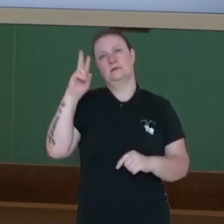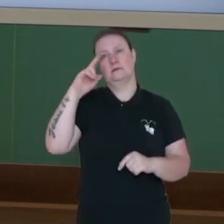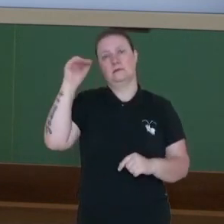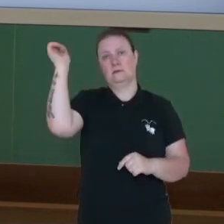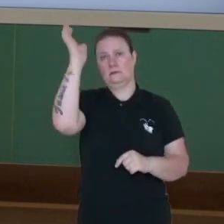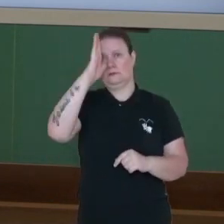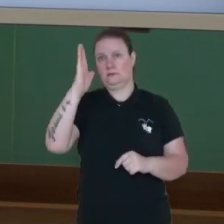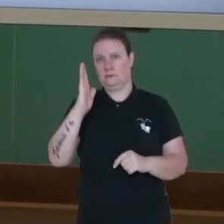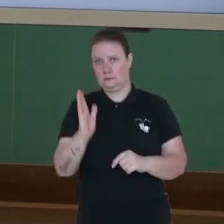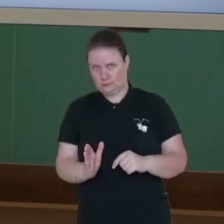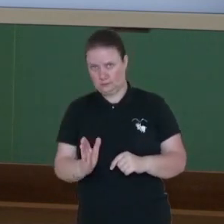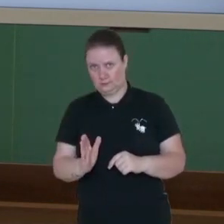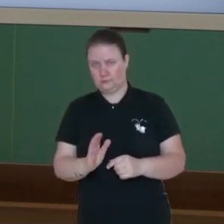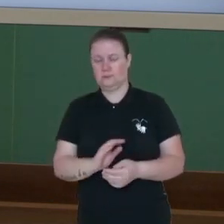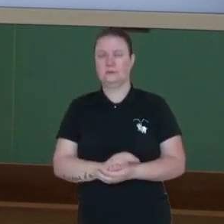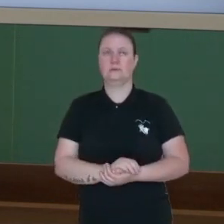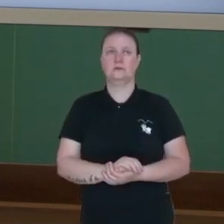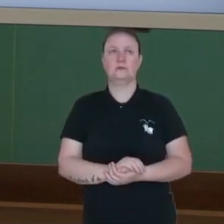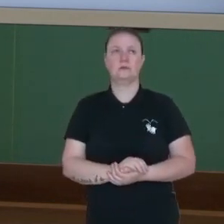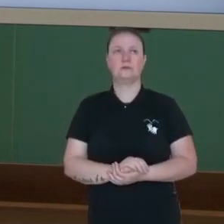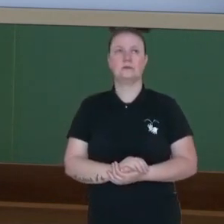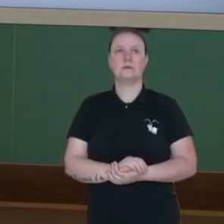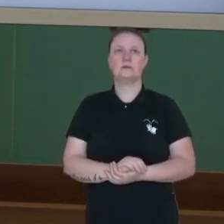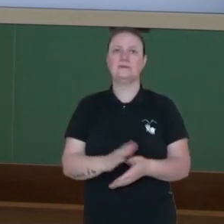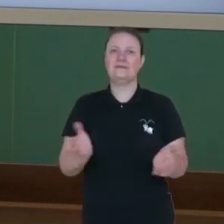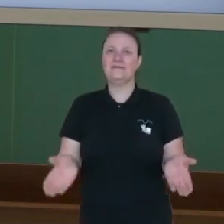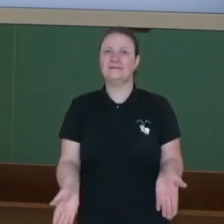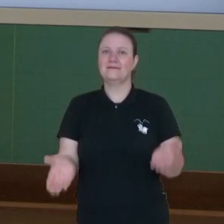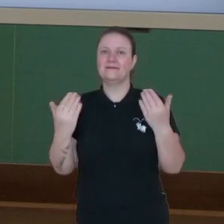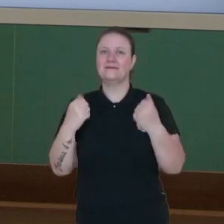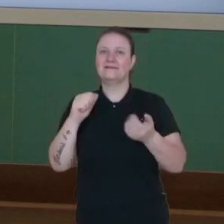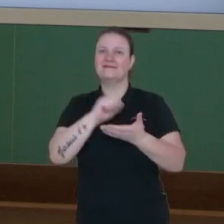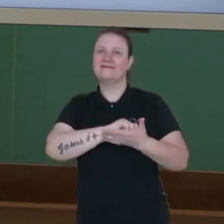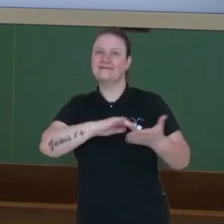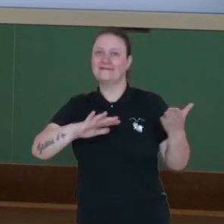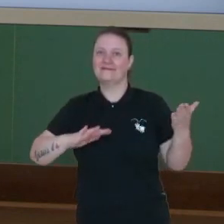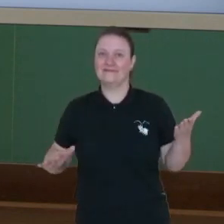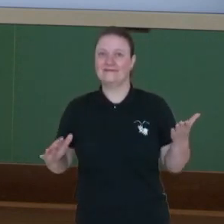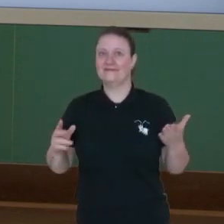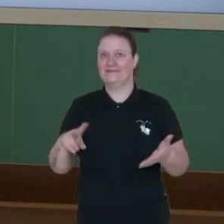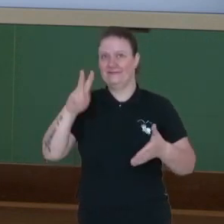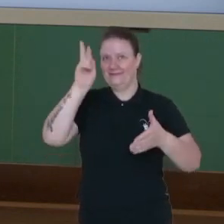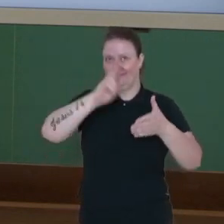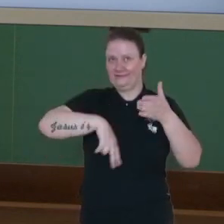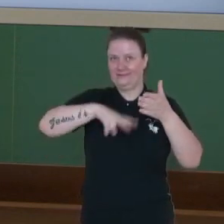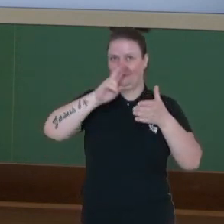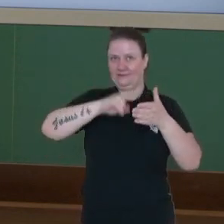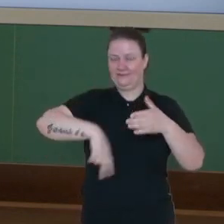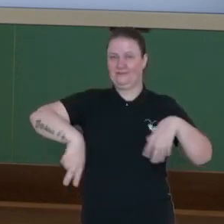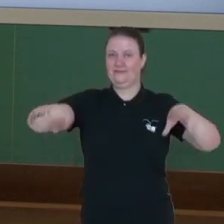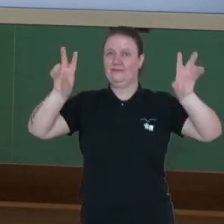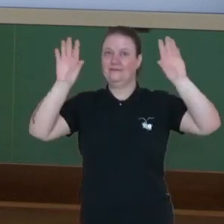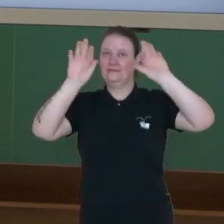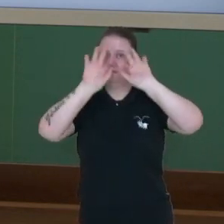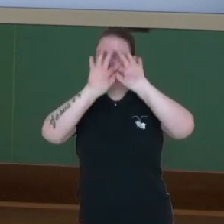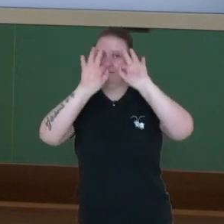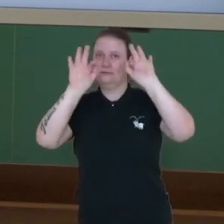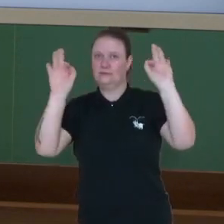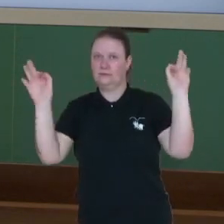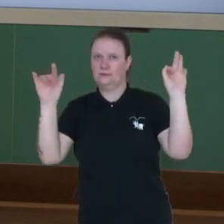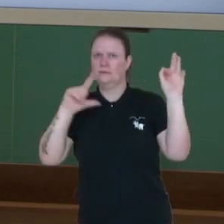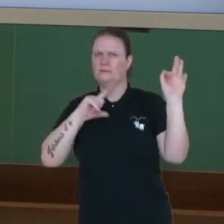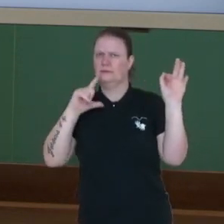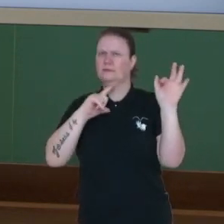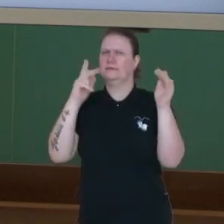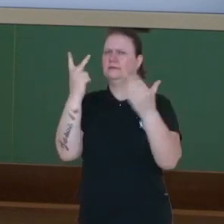maiores ervateiros que nós tivemos, né? E aqui eu tenho uma atividade, vamos ler a frase que contém erros nessa